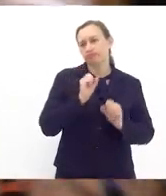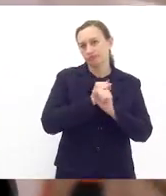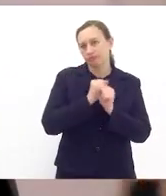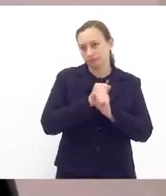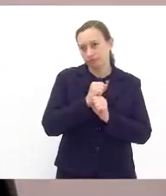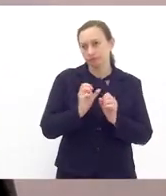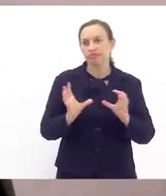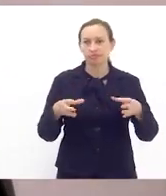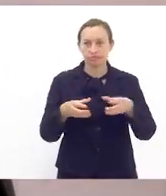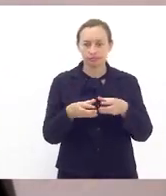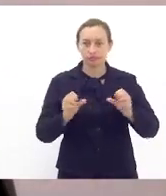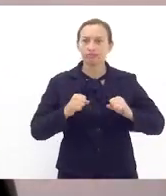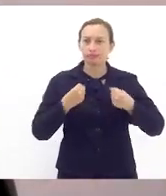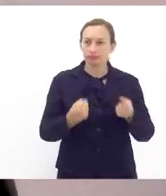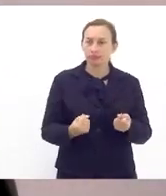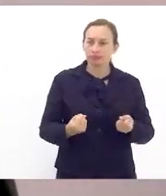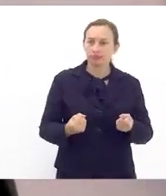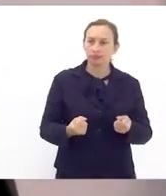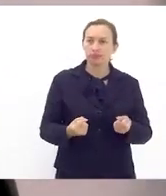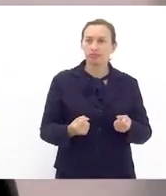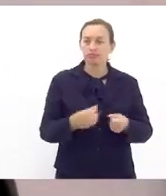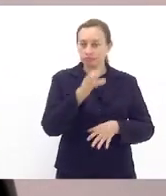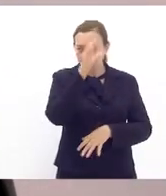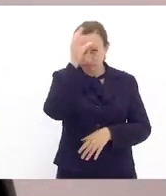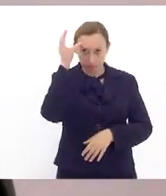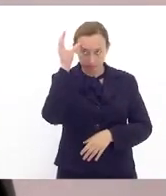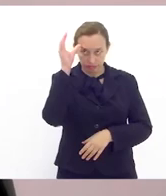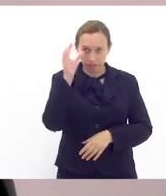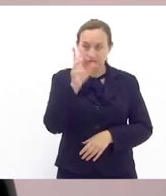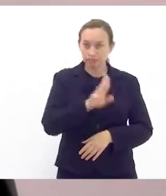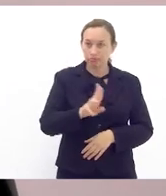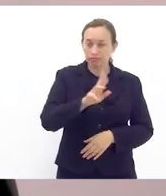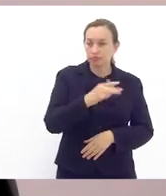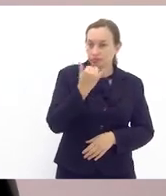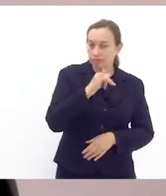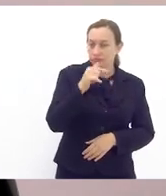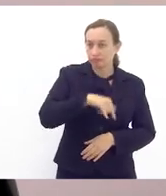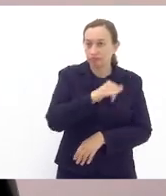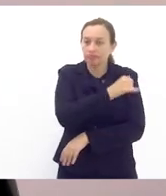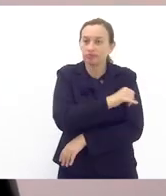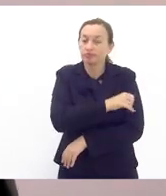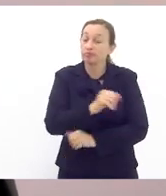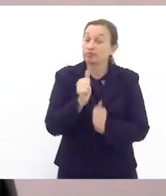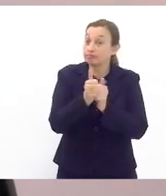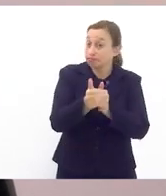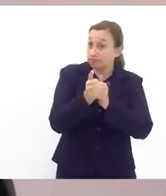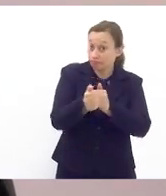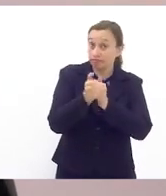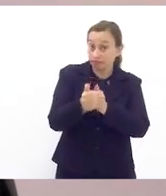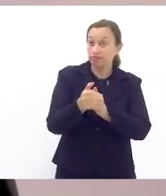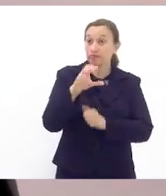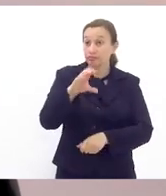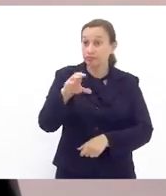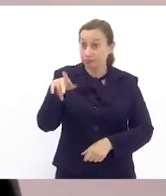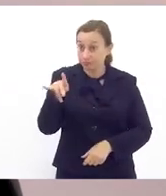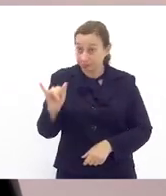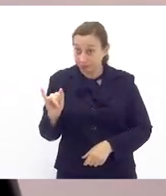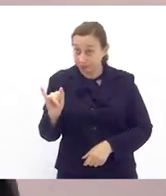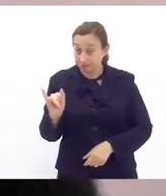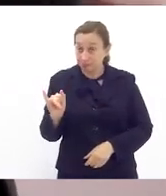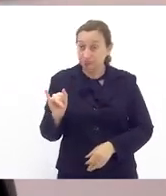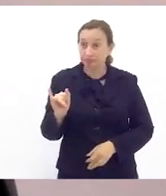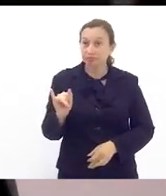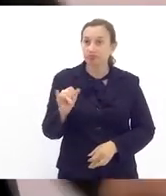dessa comissão Defesa do Consumidor aqui das Seccional Rio de Janeiro acompanhei a CPI